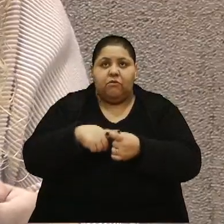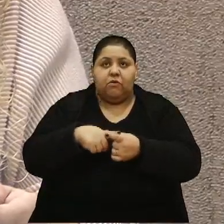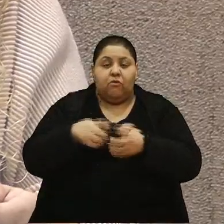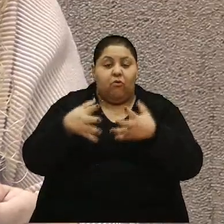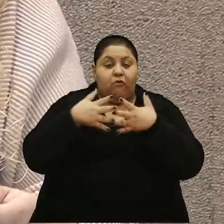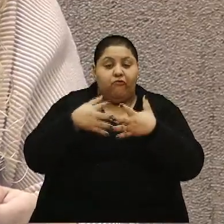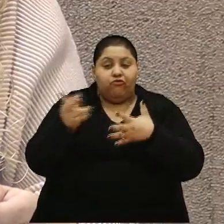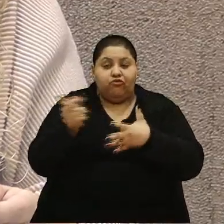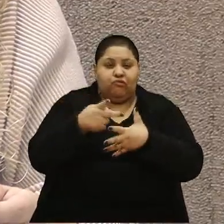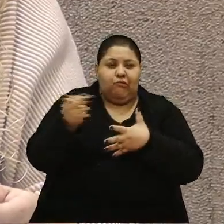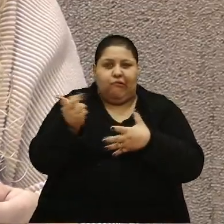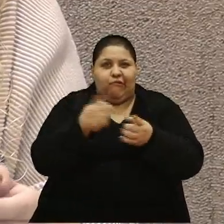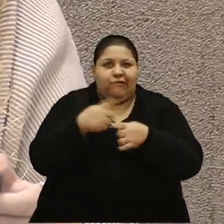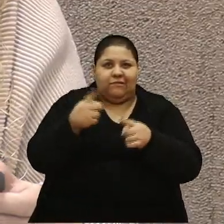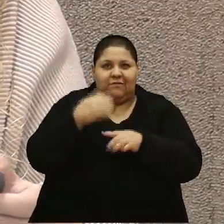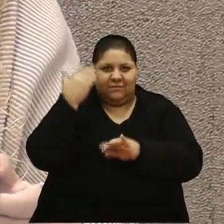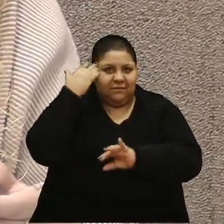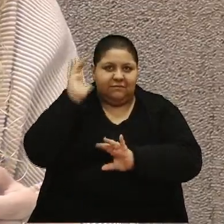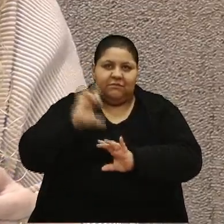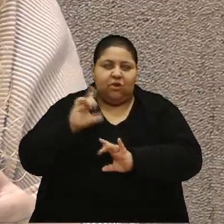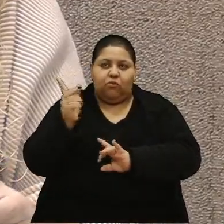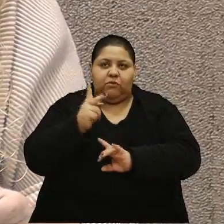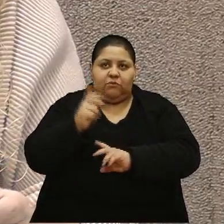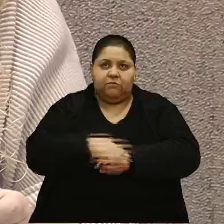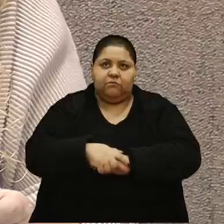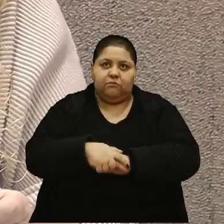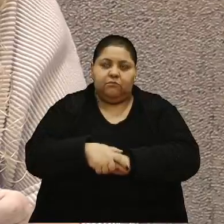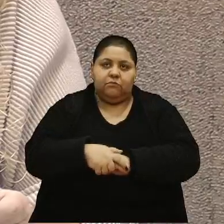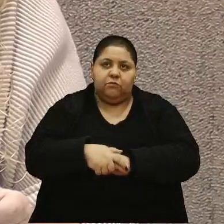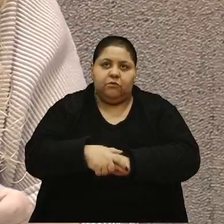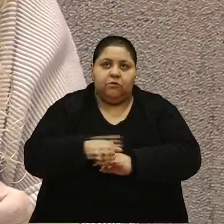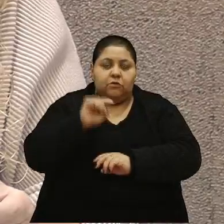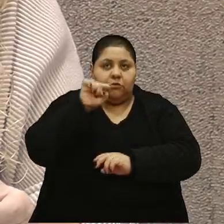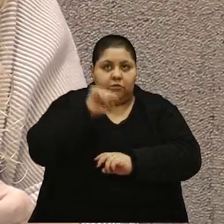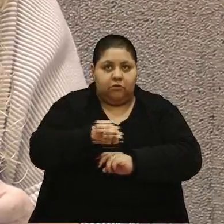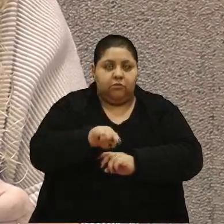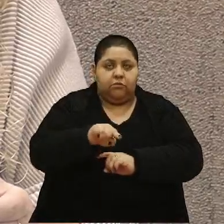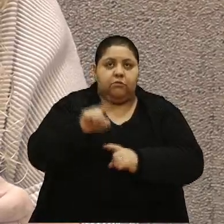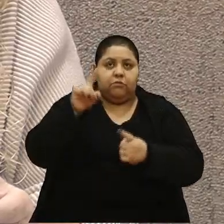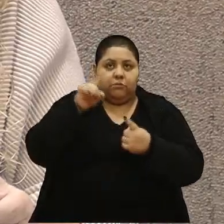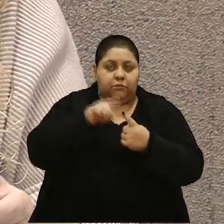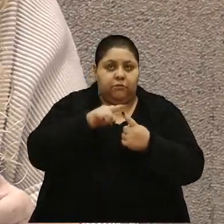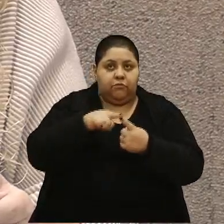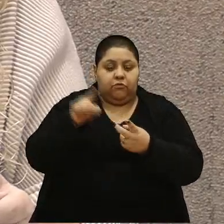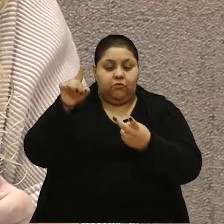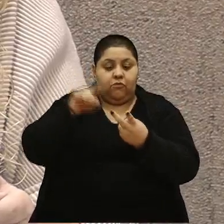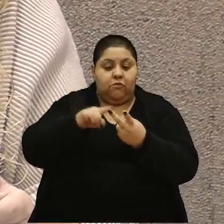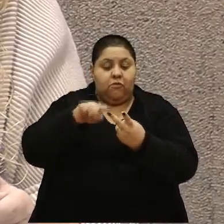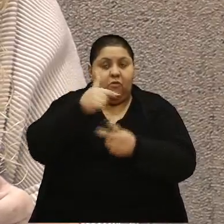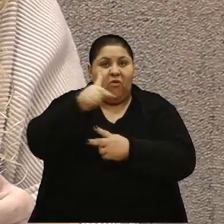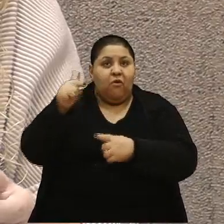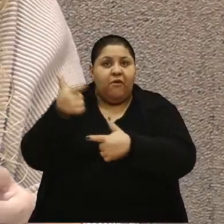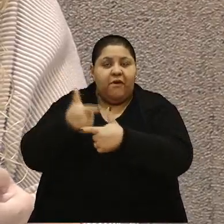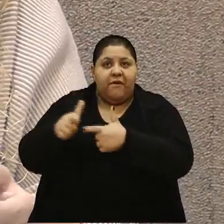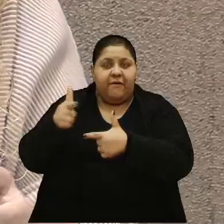outro. Entendeu como é que é? Não tem como ter os 2. Então, esse é um dos problemas. O outro